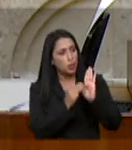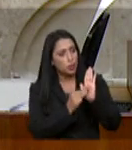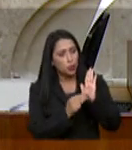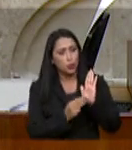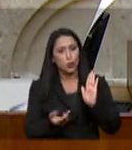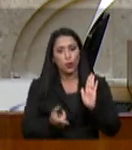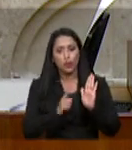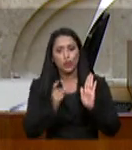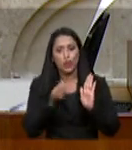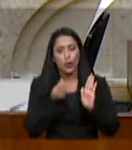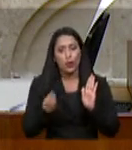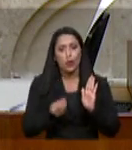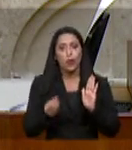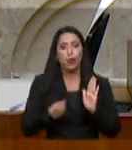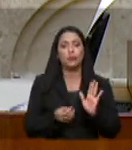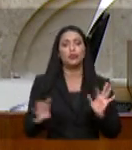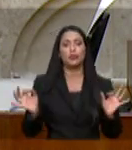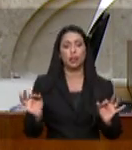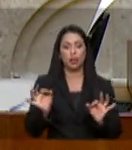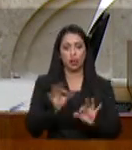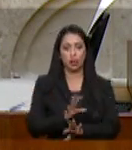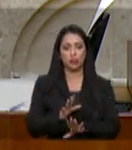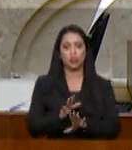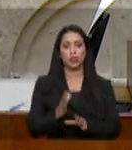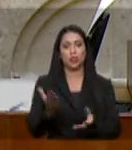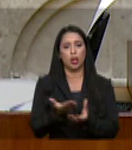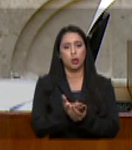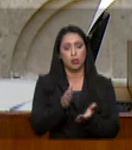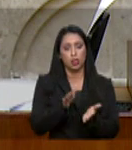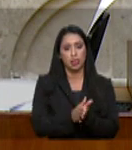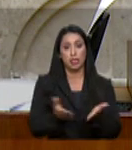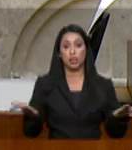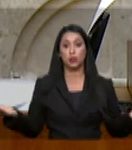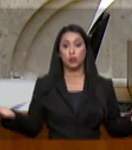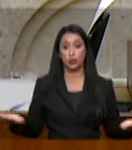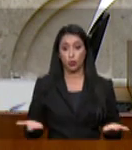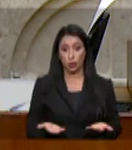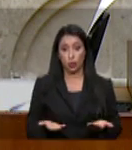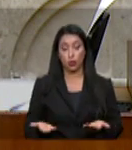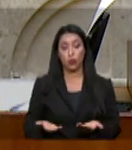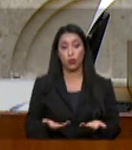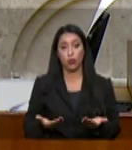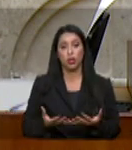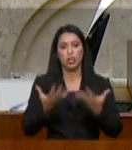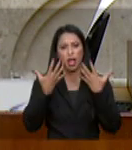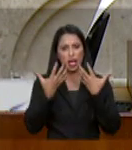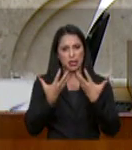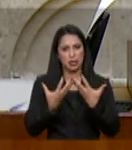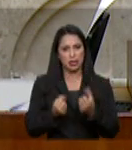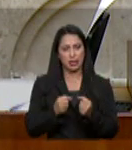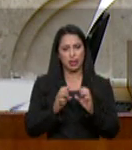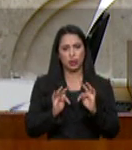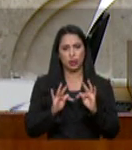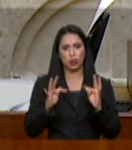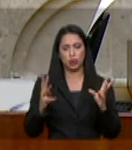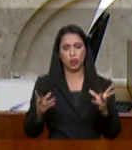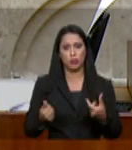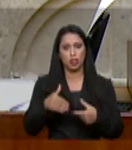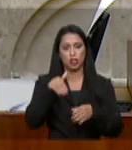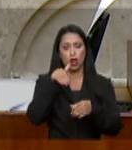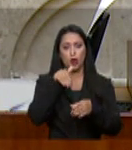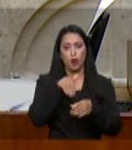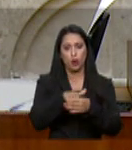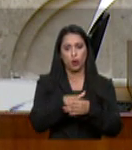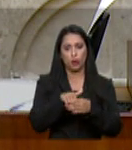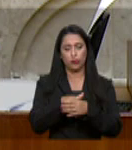que permitiu terminar esse processo no dia de hoje aderir integralmente o